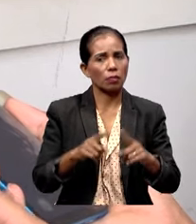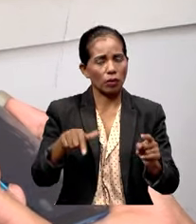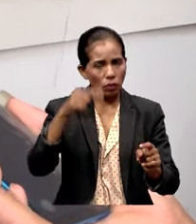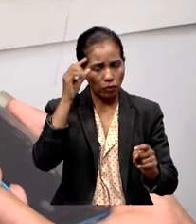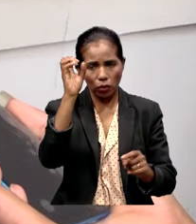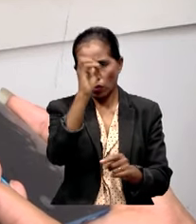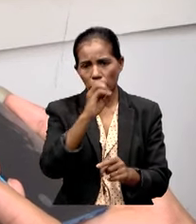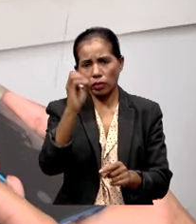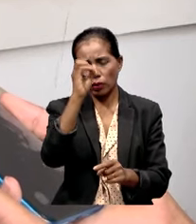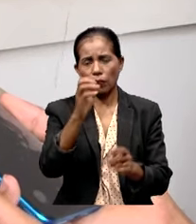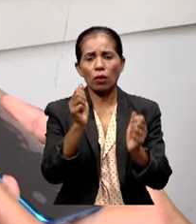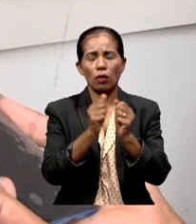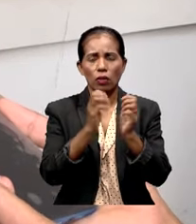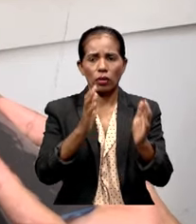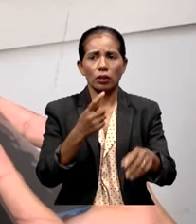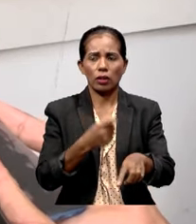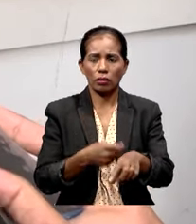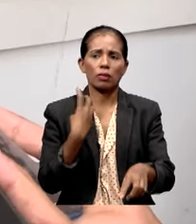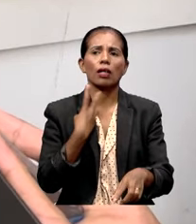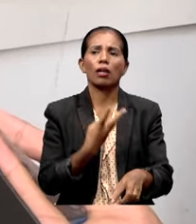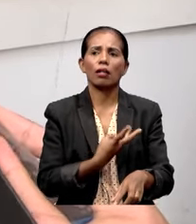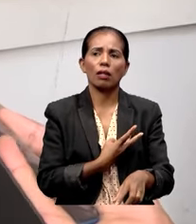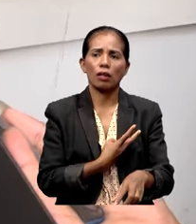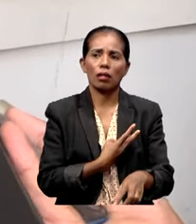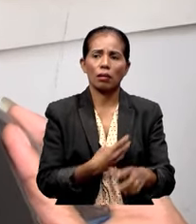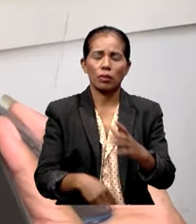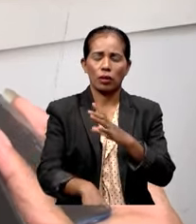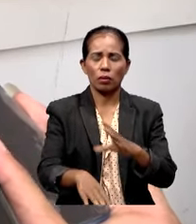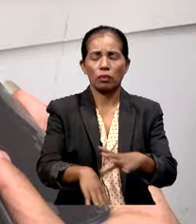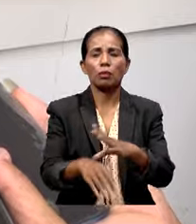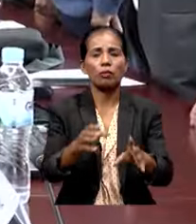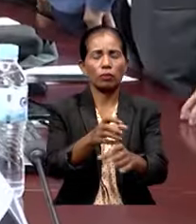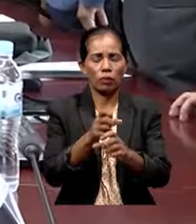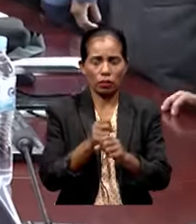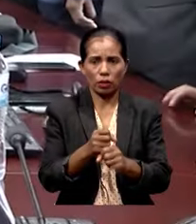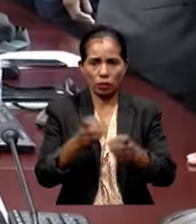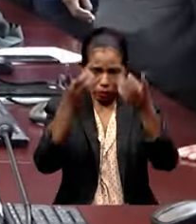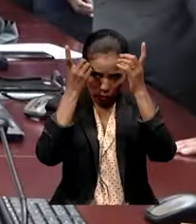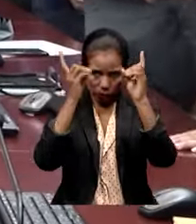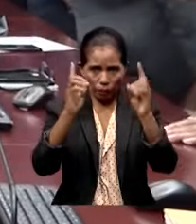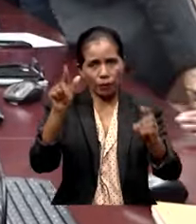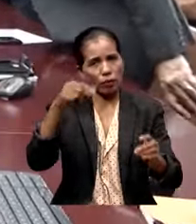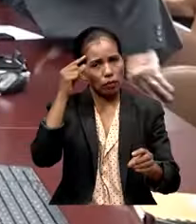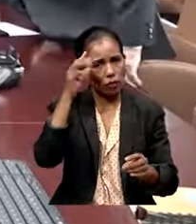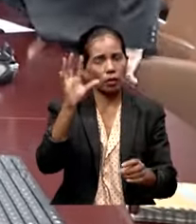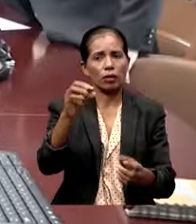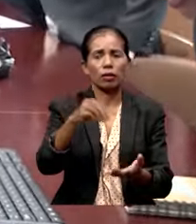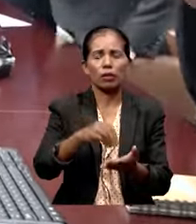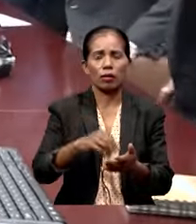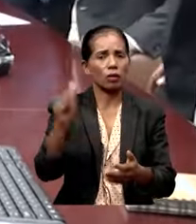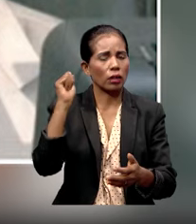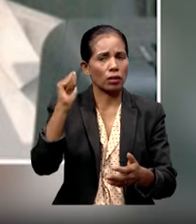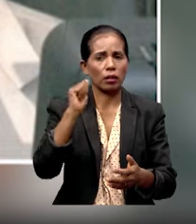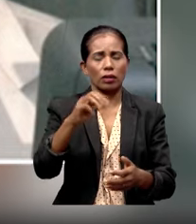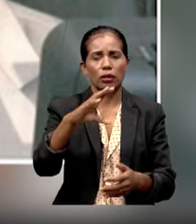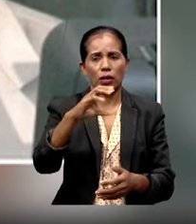observa o dia, kata ia tempo uma missa retira fali para depois halo decisão. Antes ne governo da Sia propõe uma candidato comissário